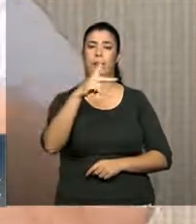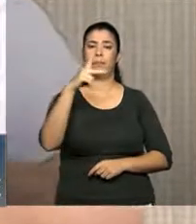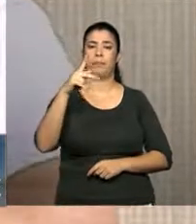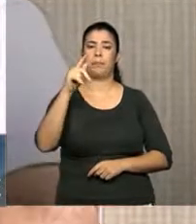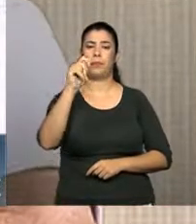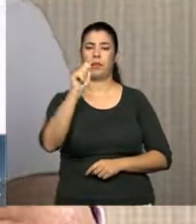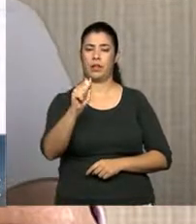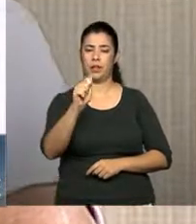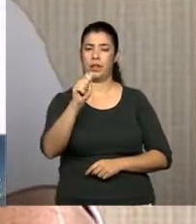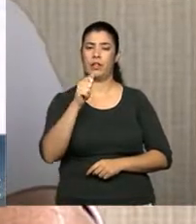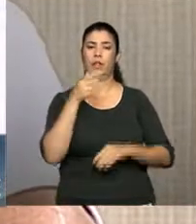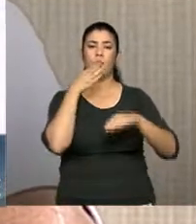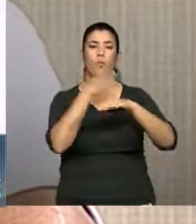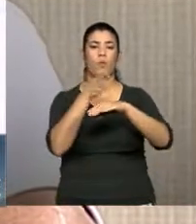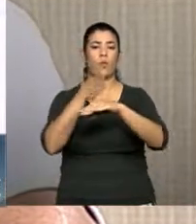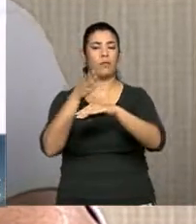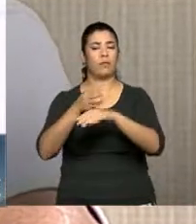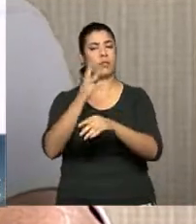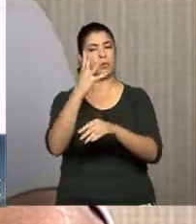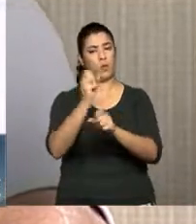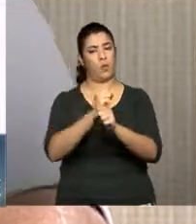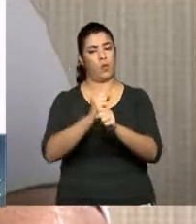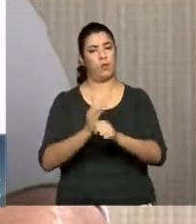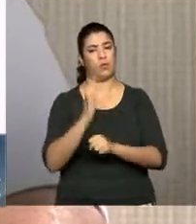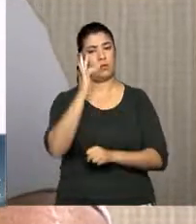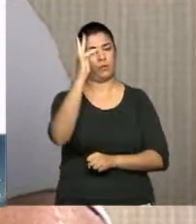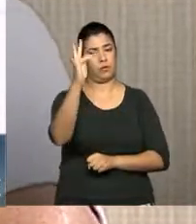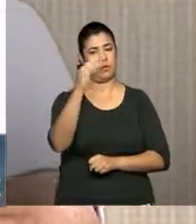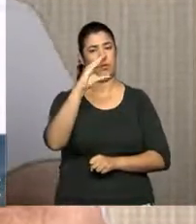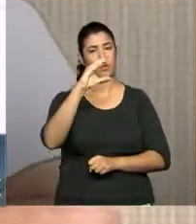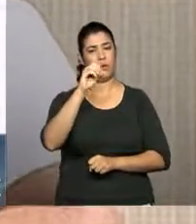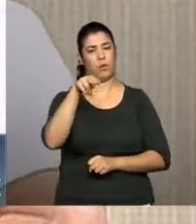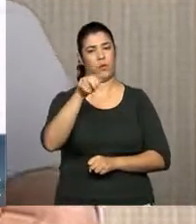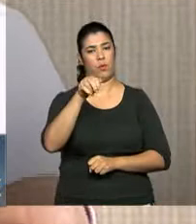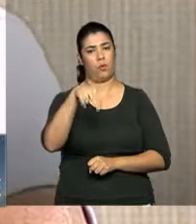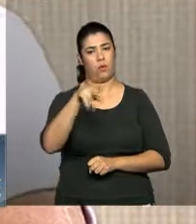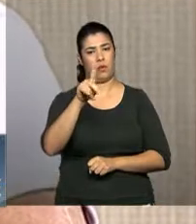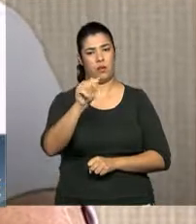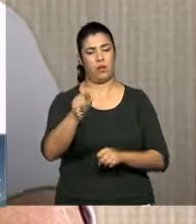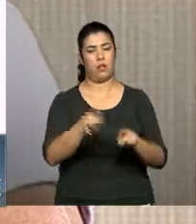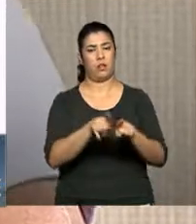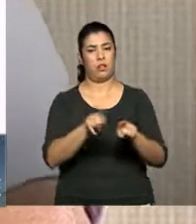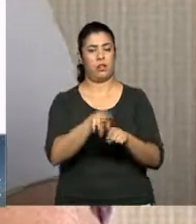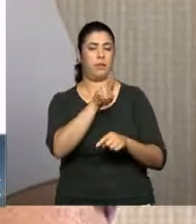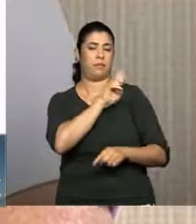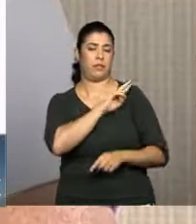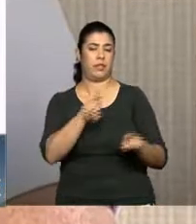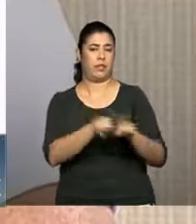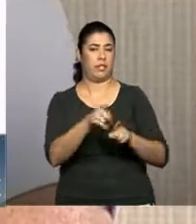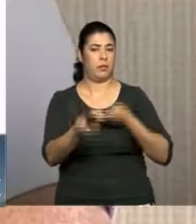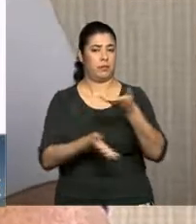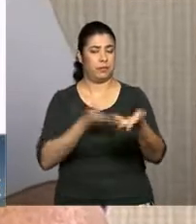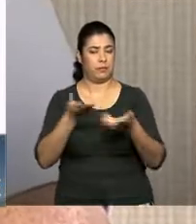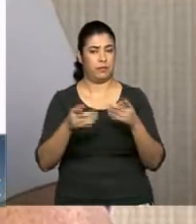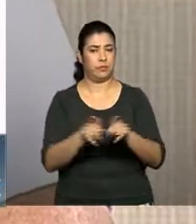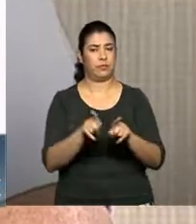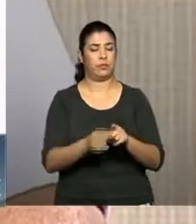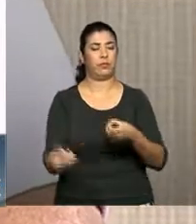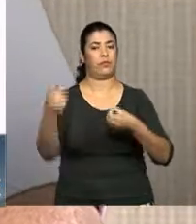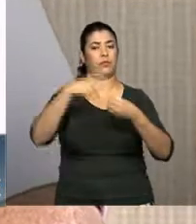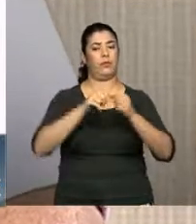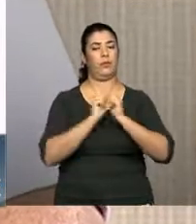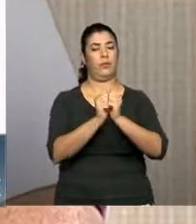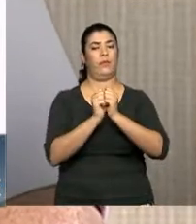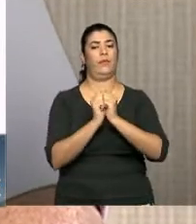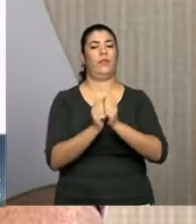investimentos para os próximos quatro anos que também o conanda vai ter que se envolver e aqui uma parceria que nós